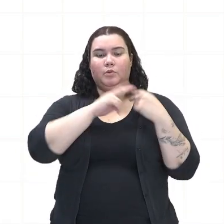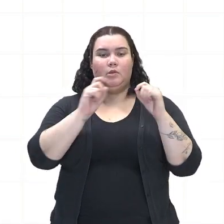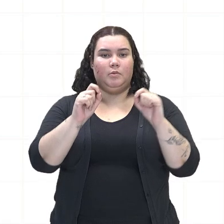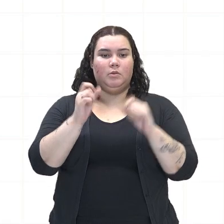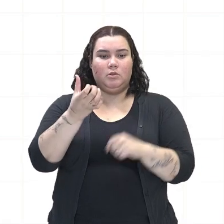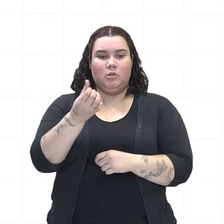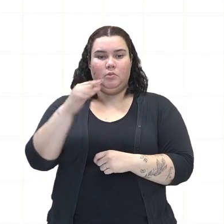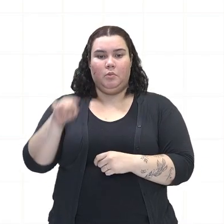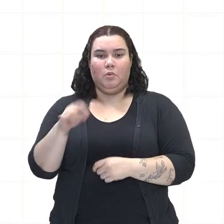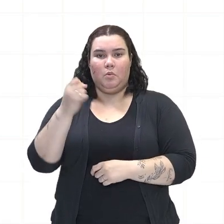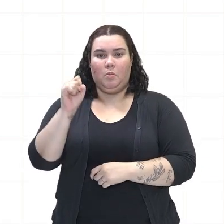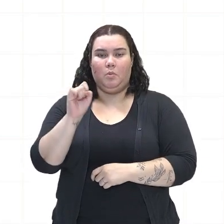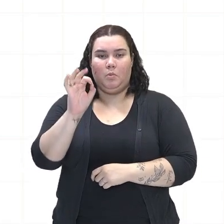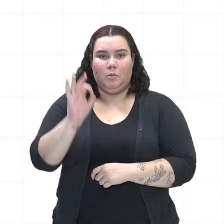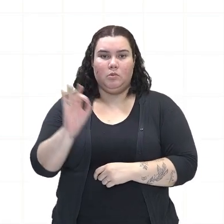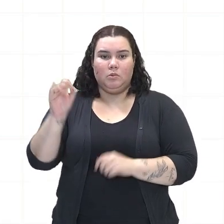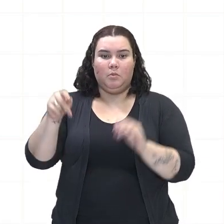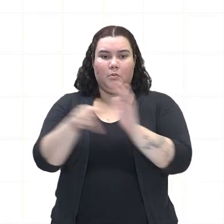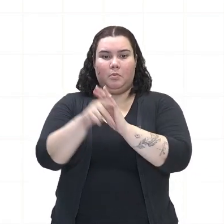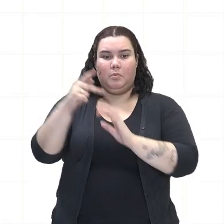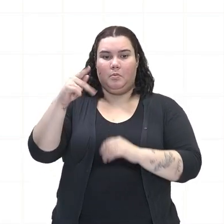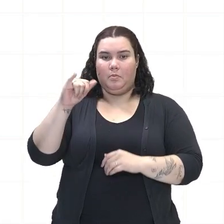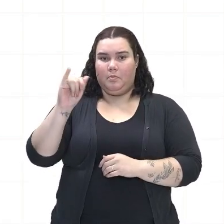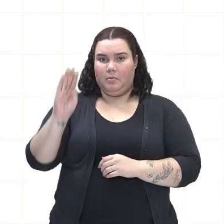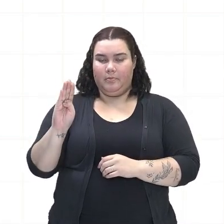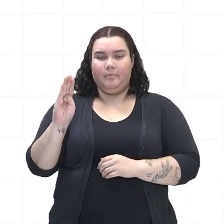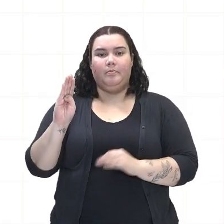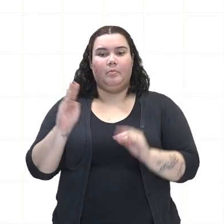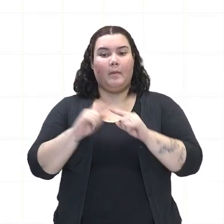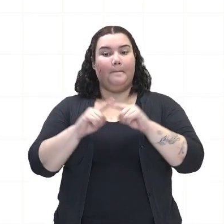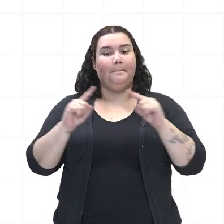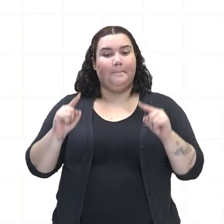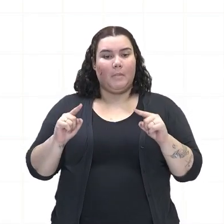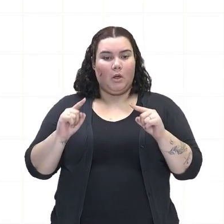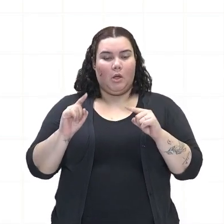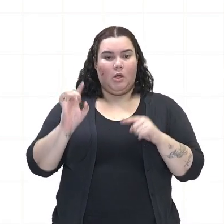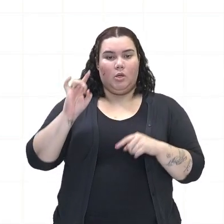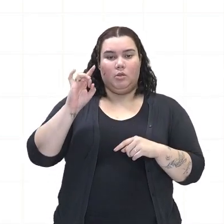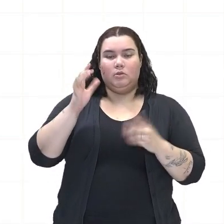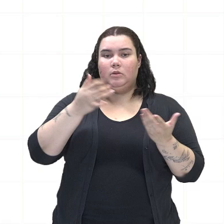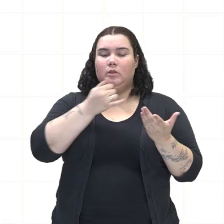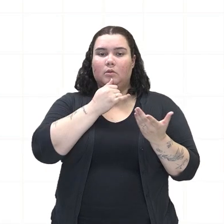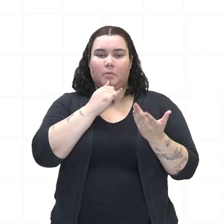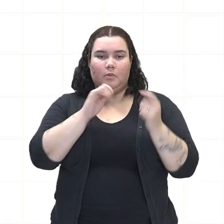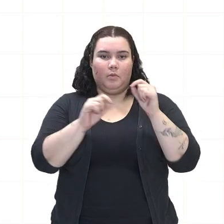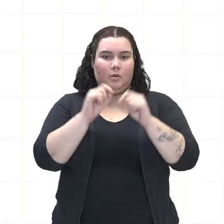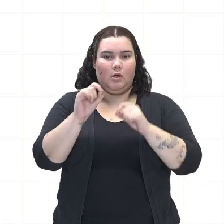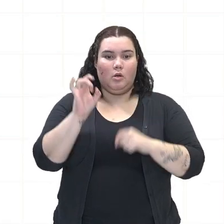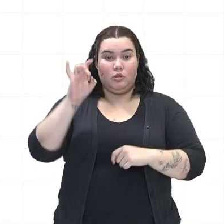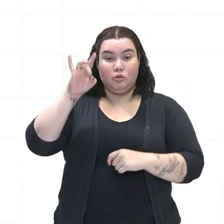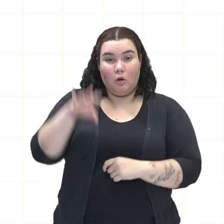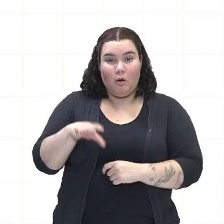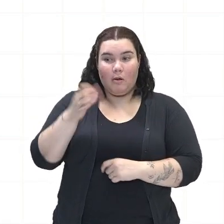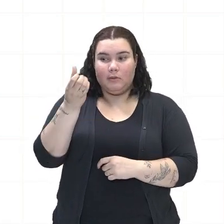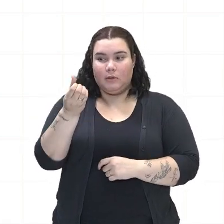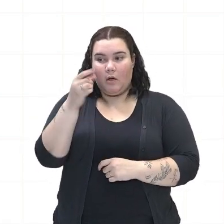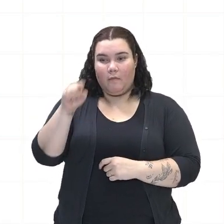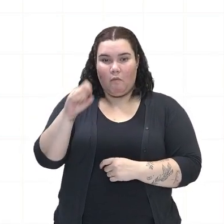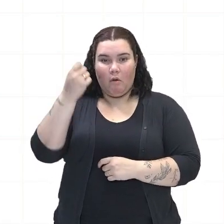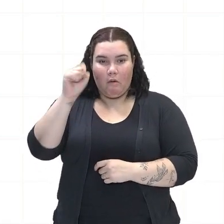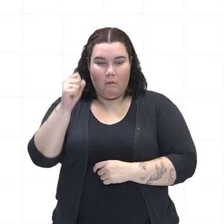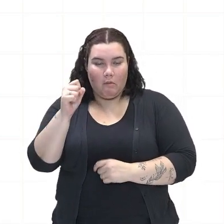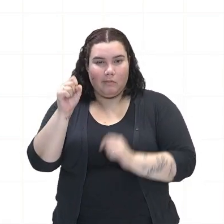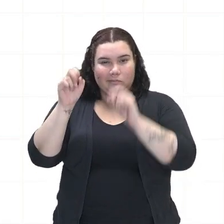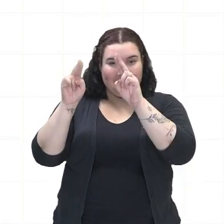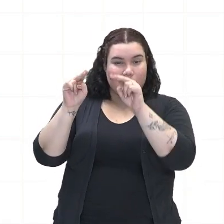do PIB, mas como a gente falou, o fato de ser só, entre aspas, várias aspas, 6,8%, significa